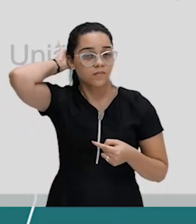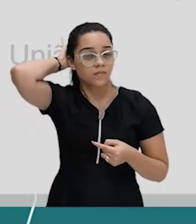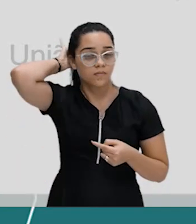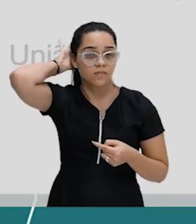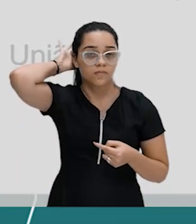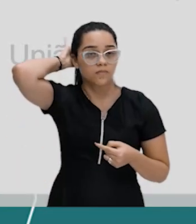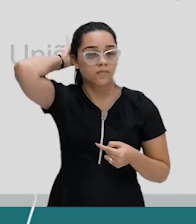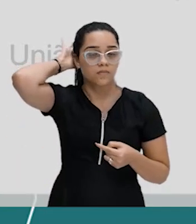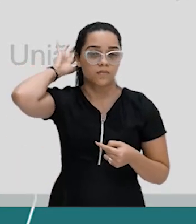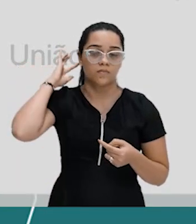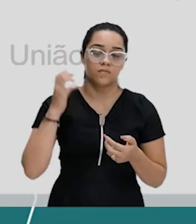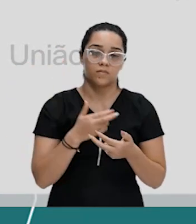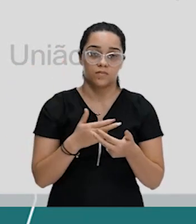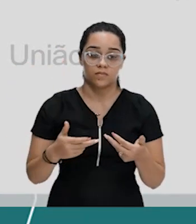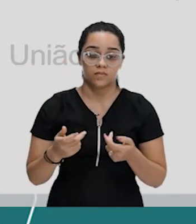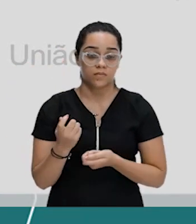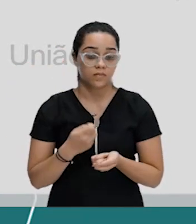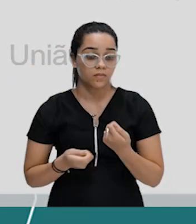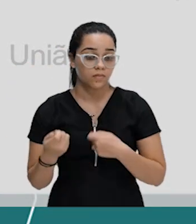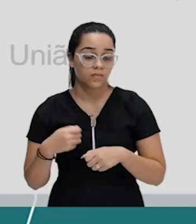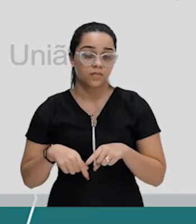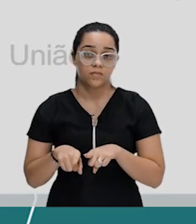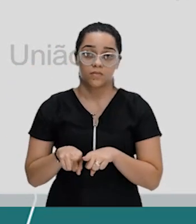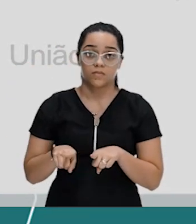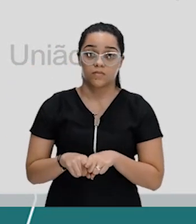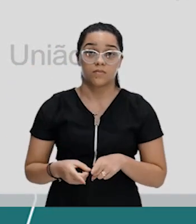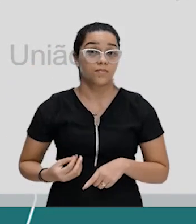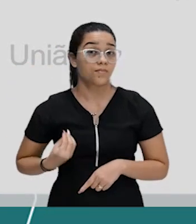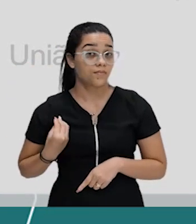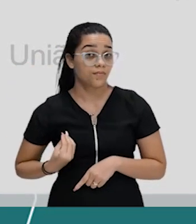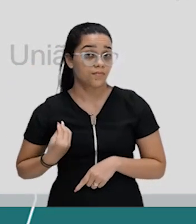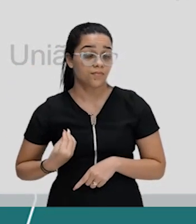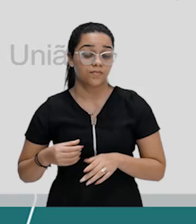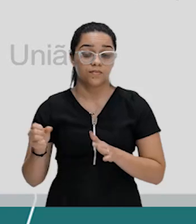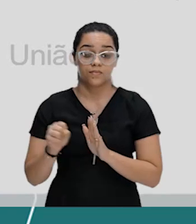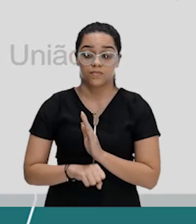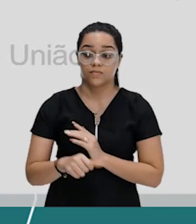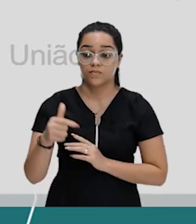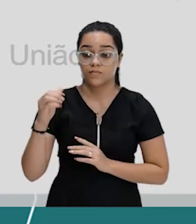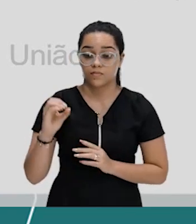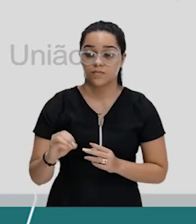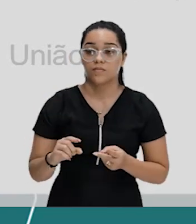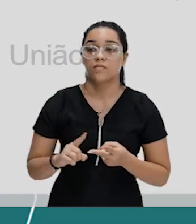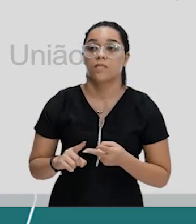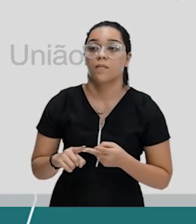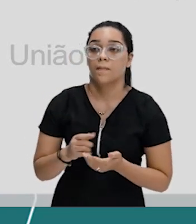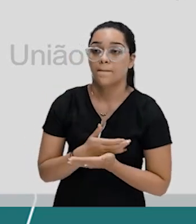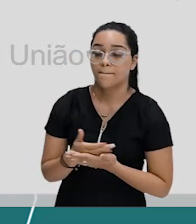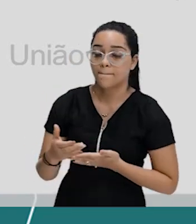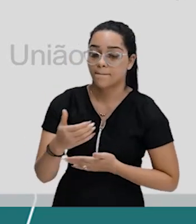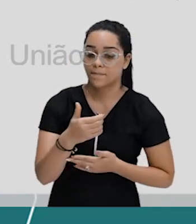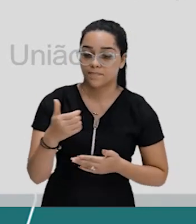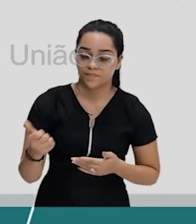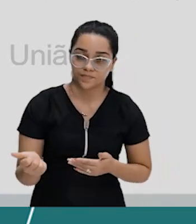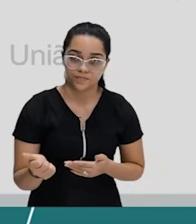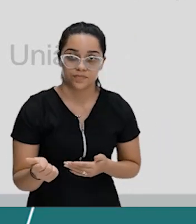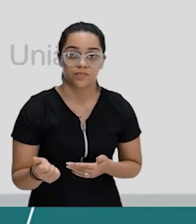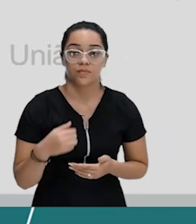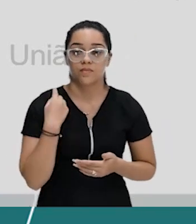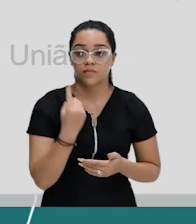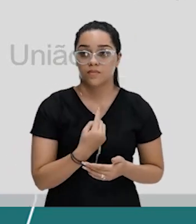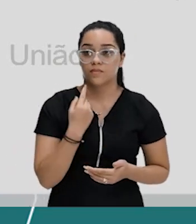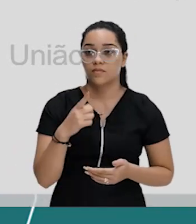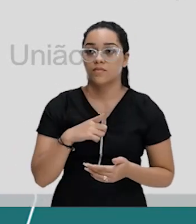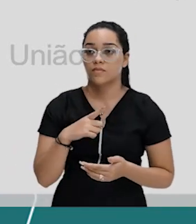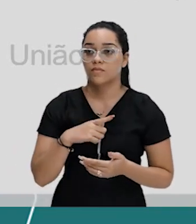as questões econômicas presente no final do século XX e no começo do século XXI, nós temos